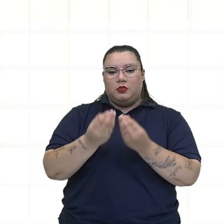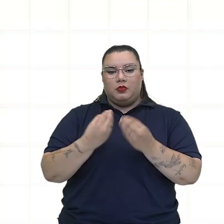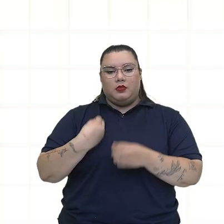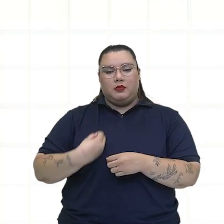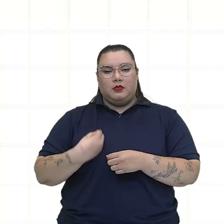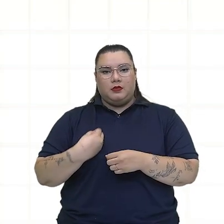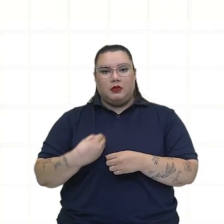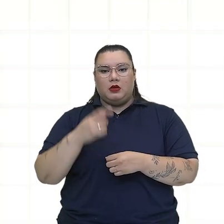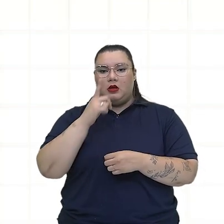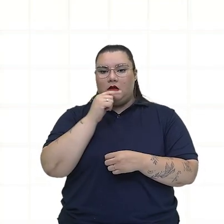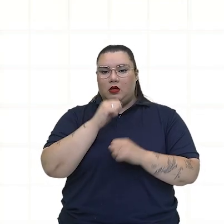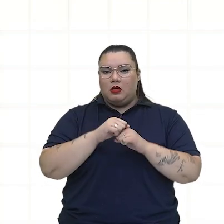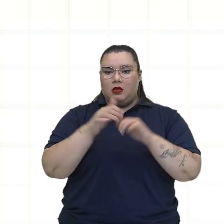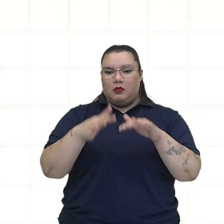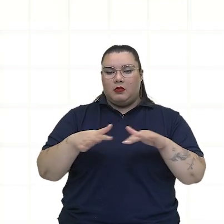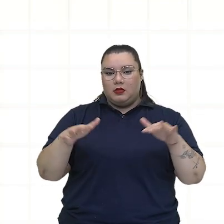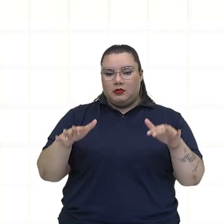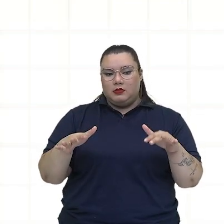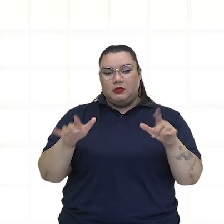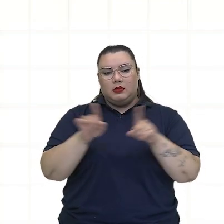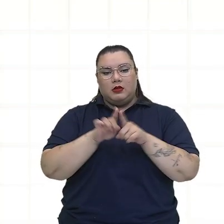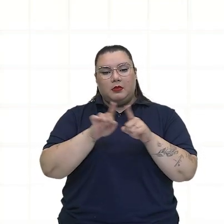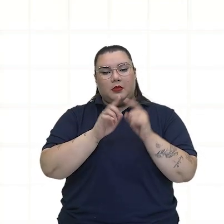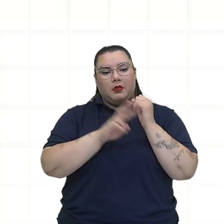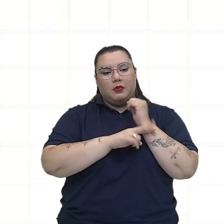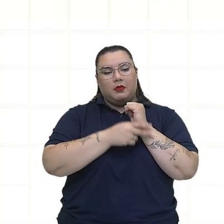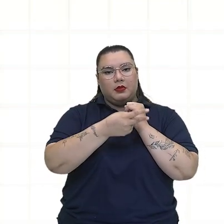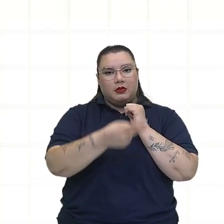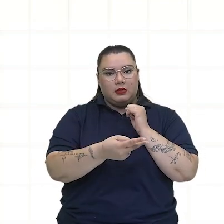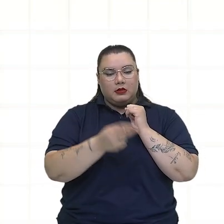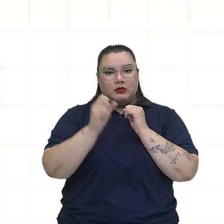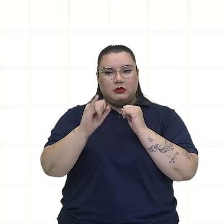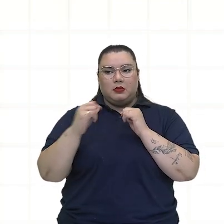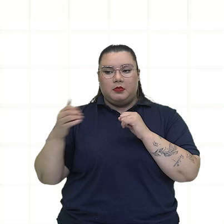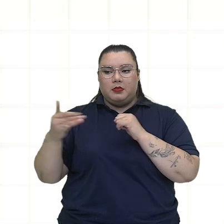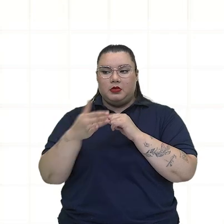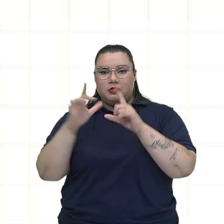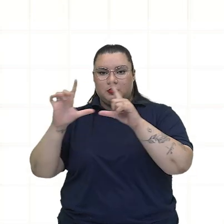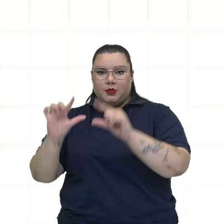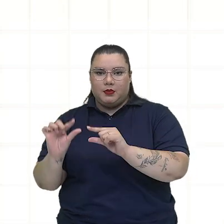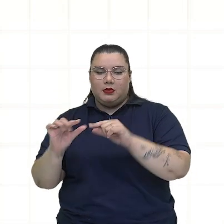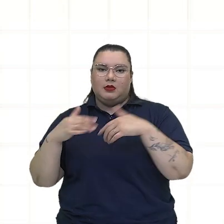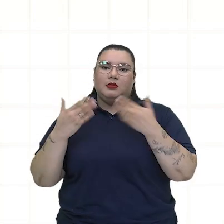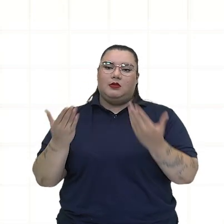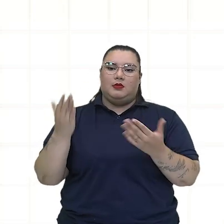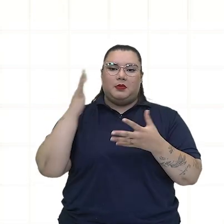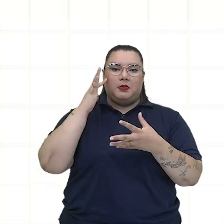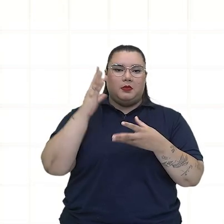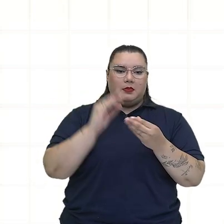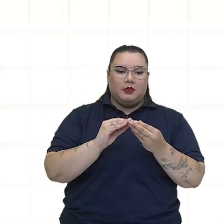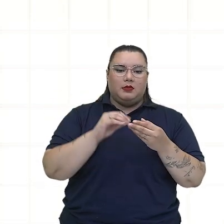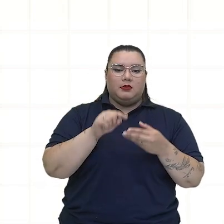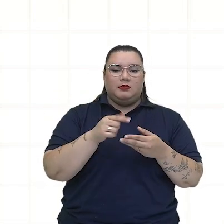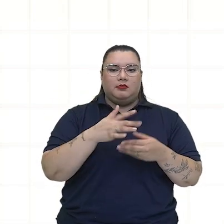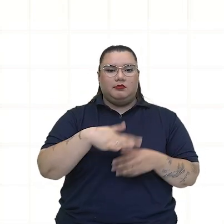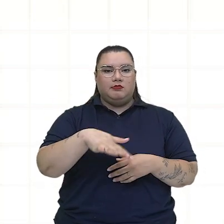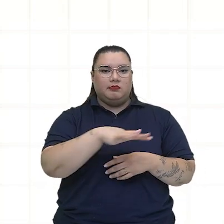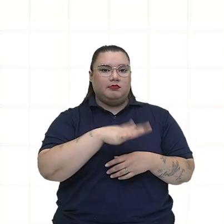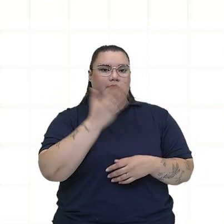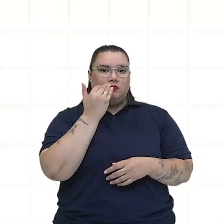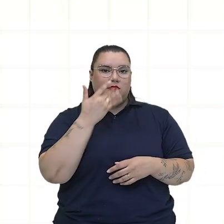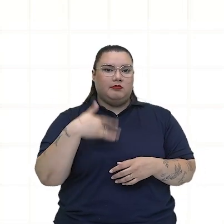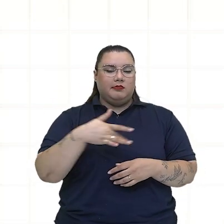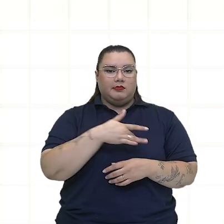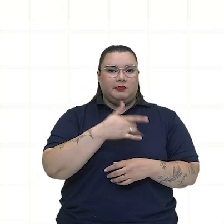vida aquática ela vive. E, por consequência, se vai diminuir os peixes, traz também impactos na